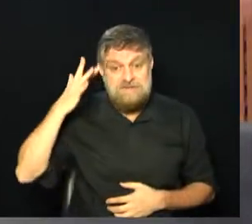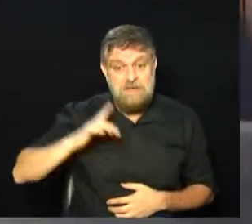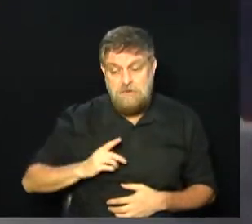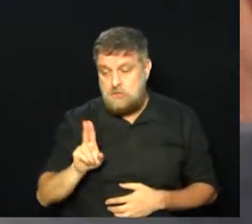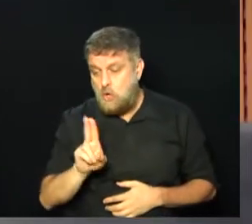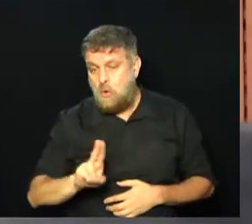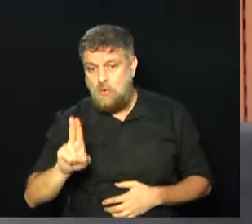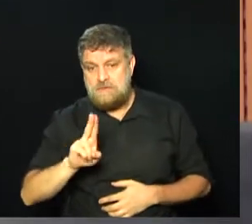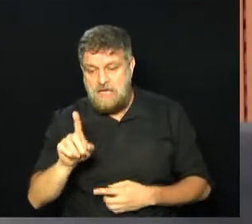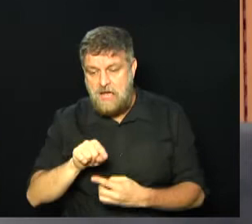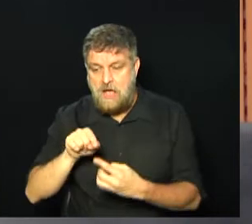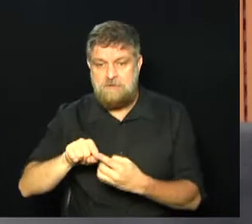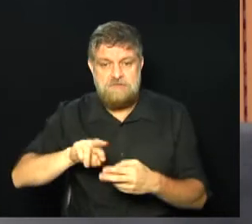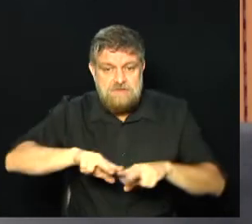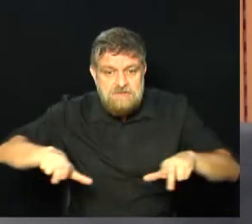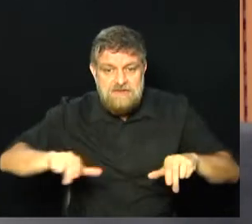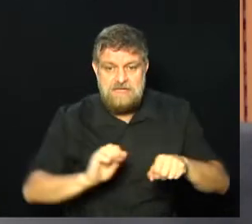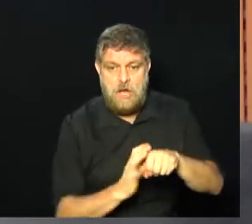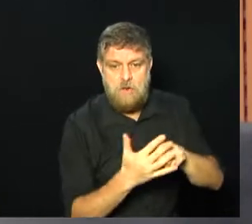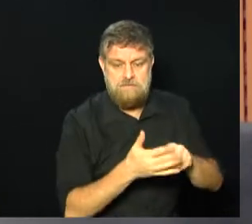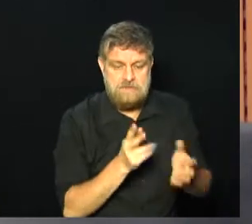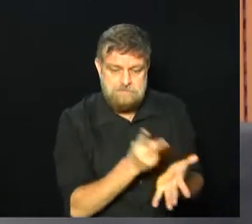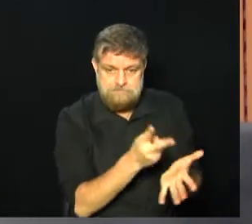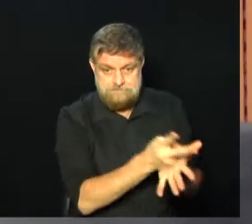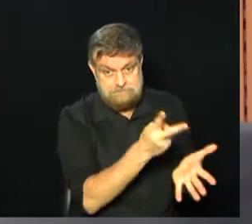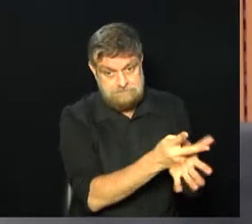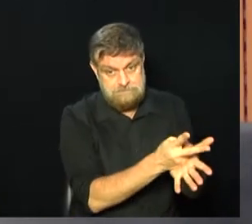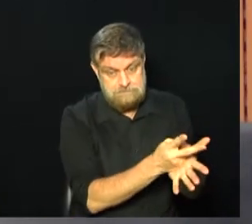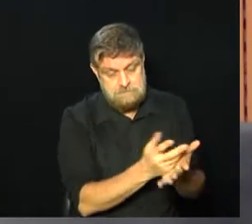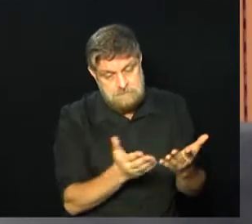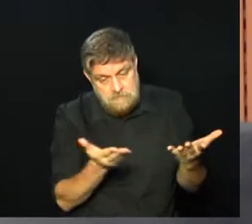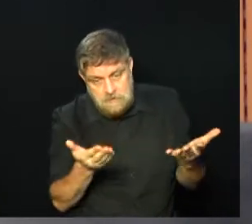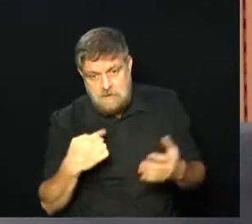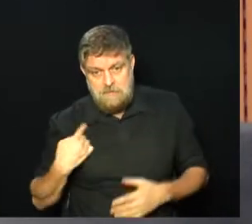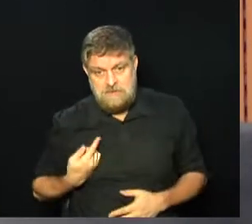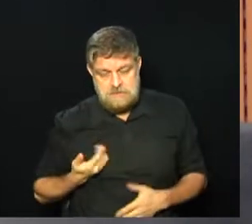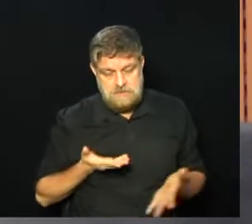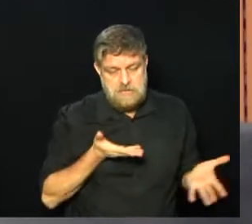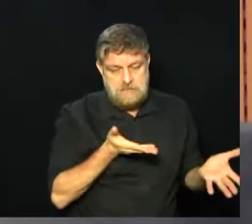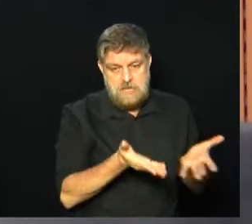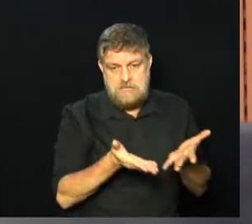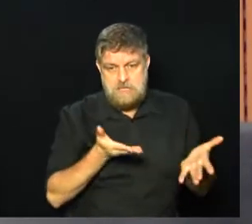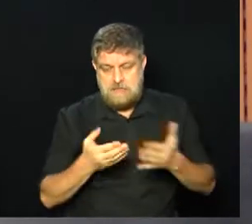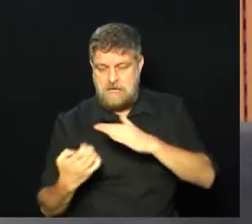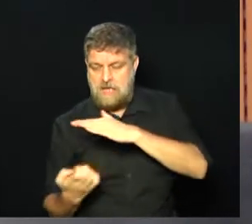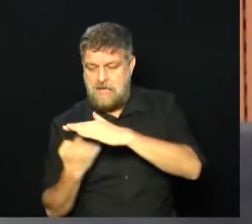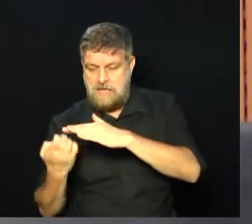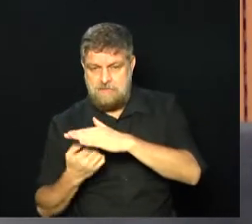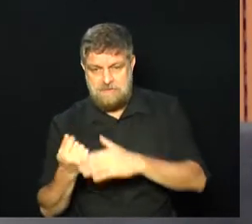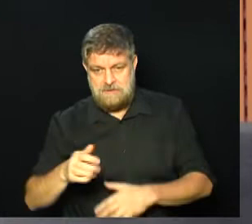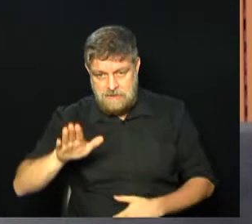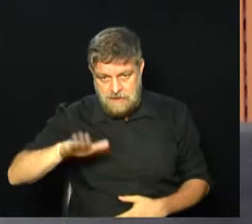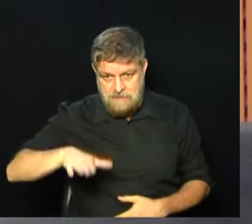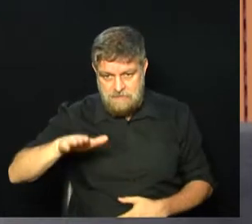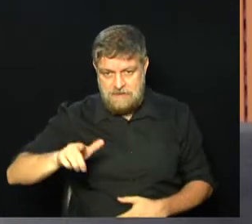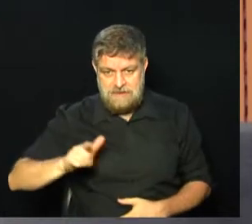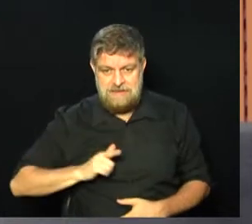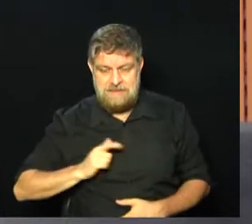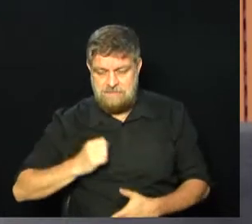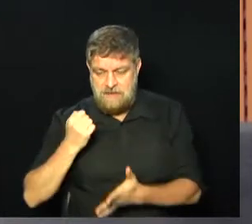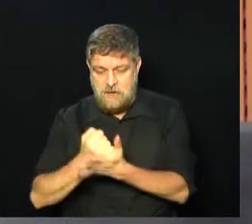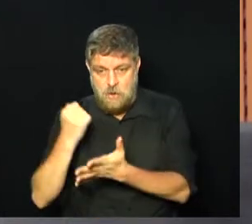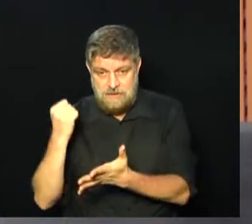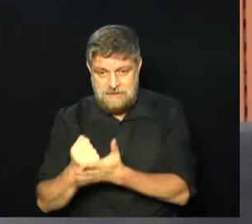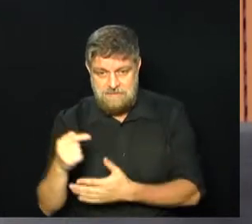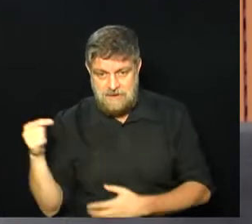fins que não para a Covid. Mas, ao mesmo tempo, nós estamos licitando, já teve a classificação das empresas, que vai